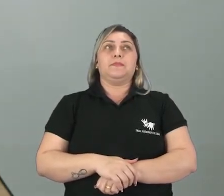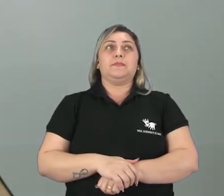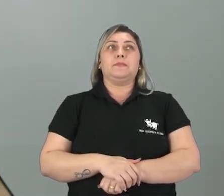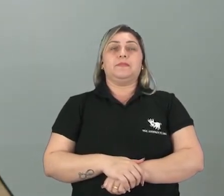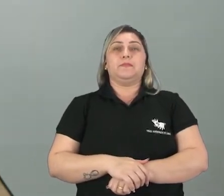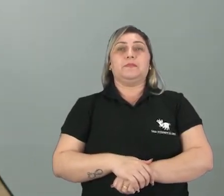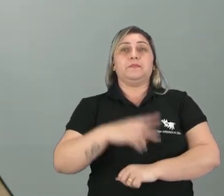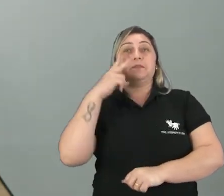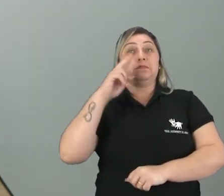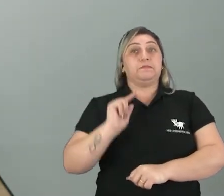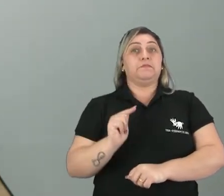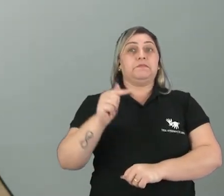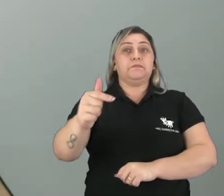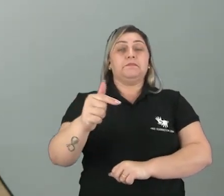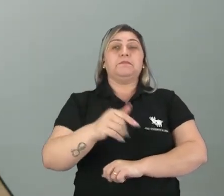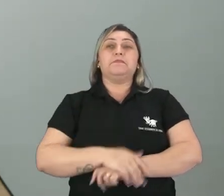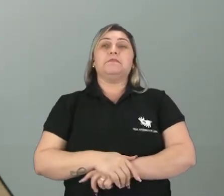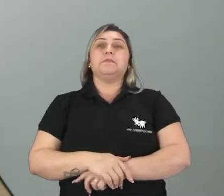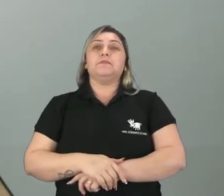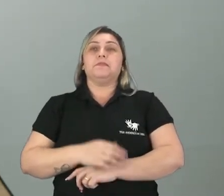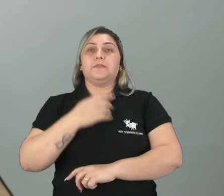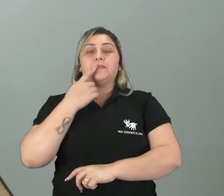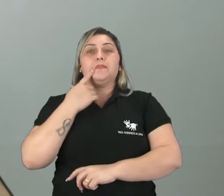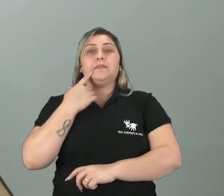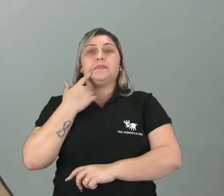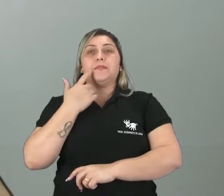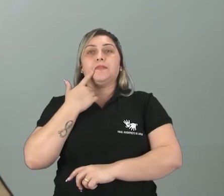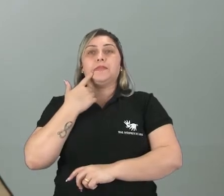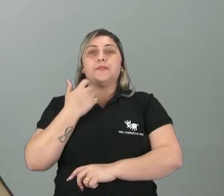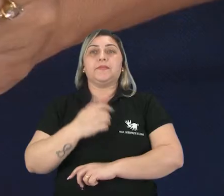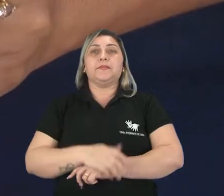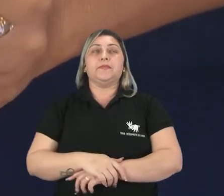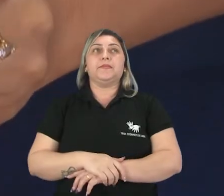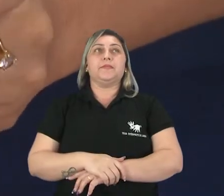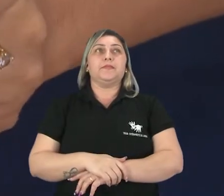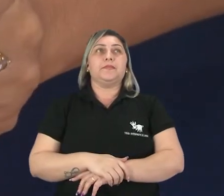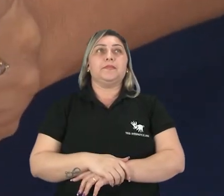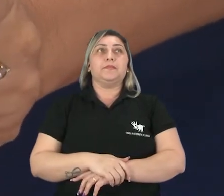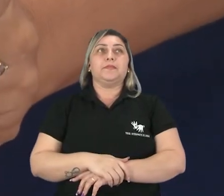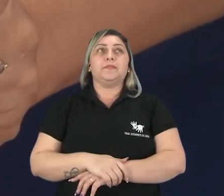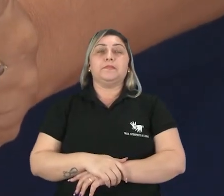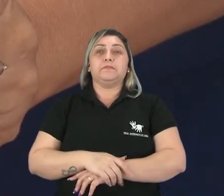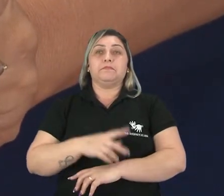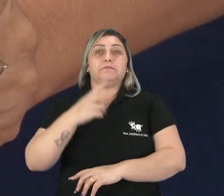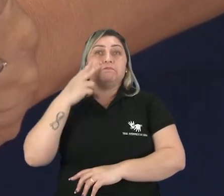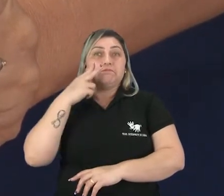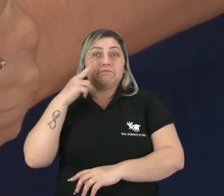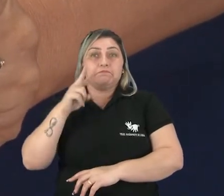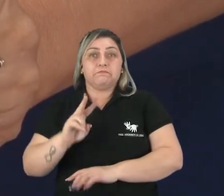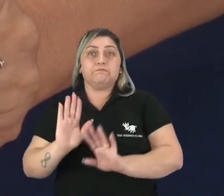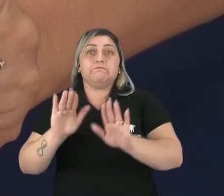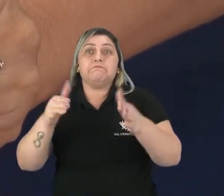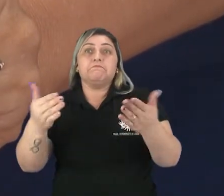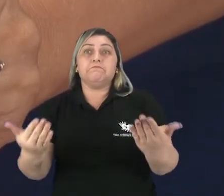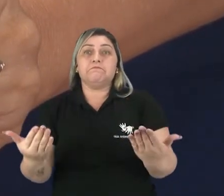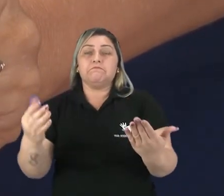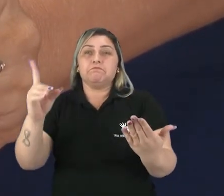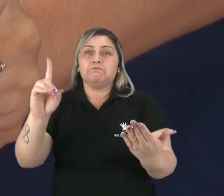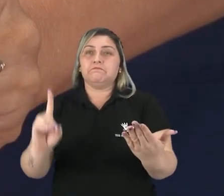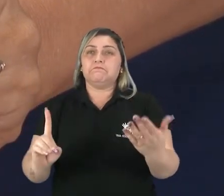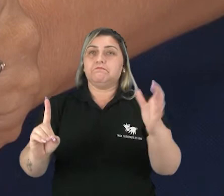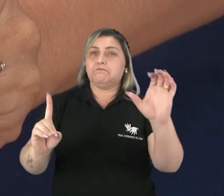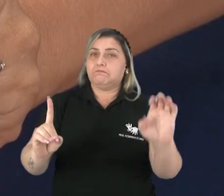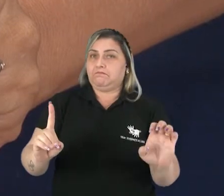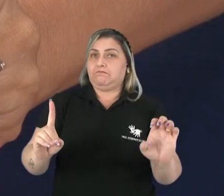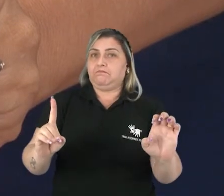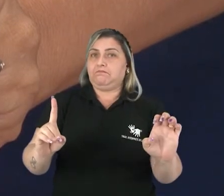vamos ver o próximo é e observando Qual é o lado que